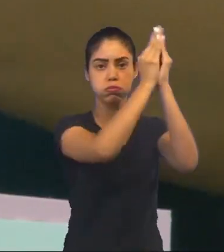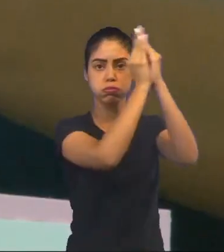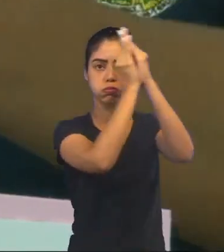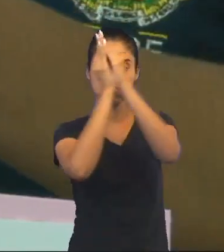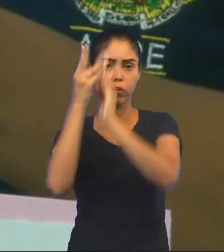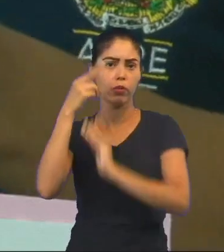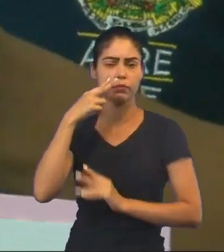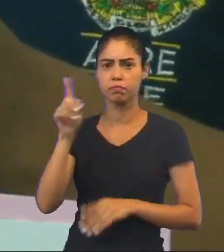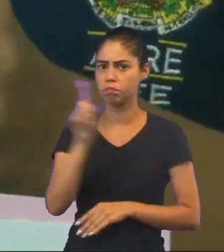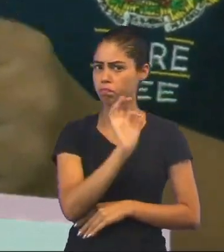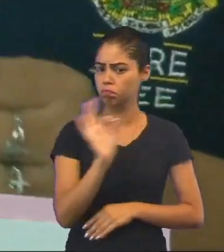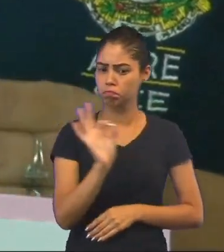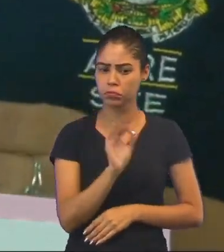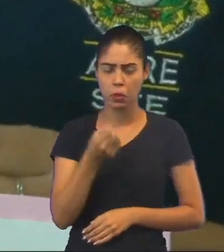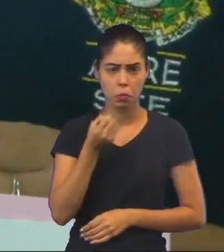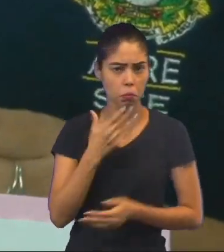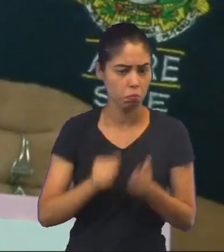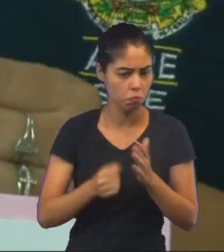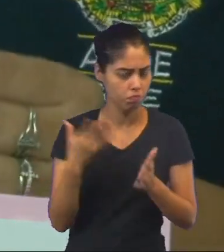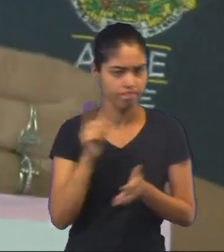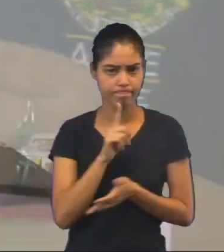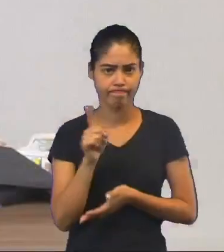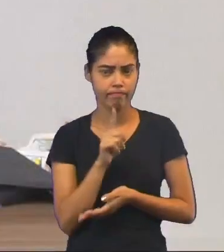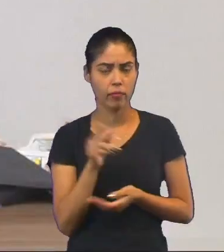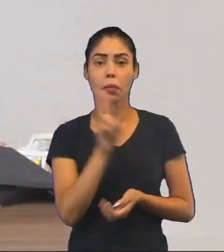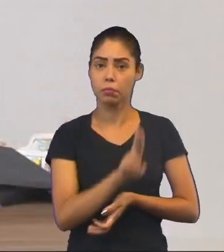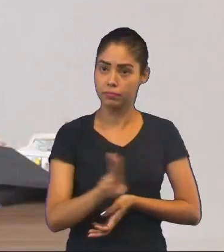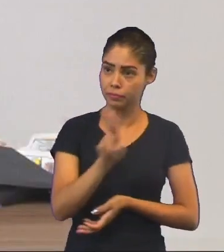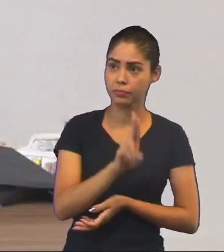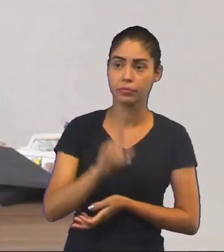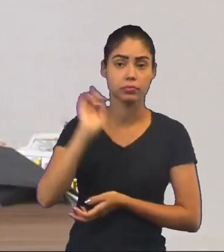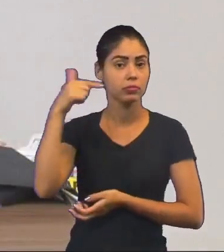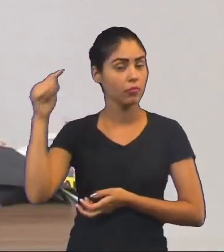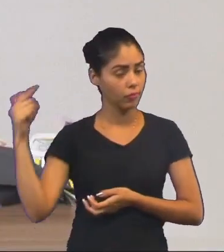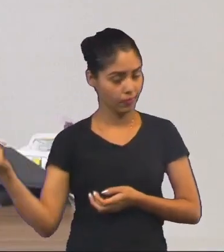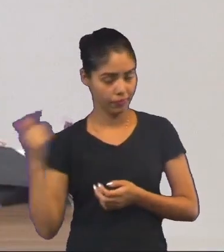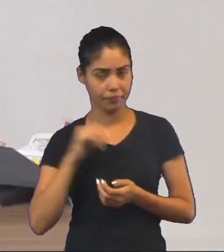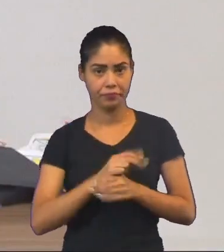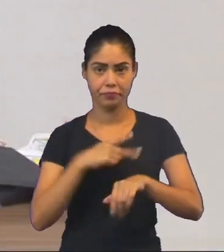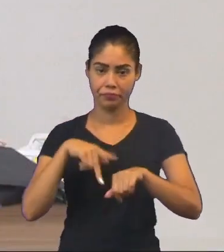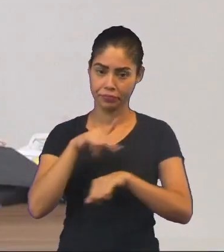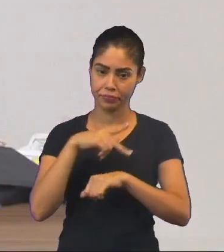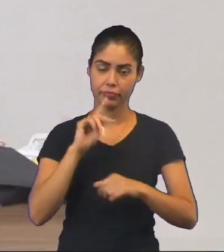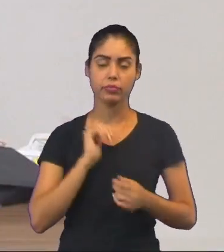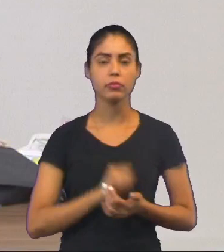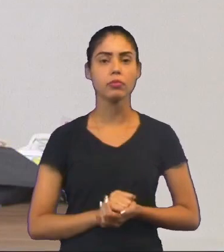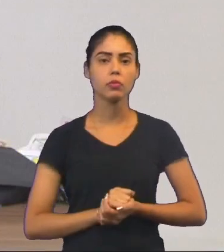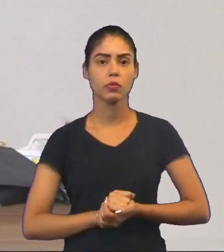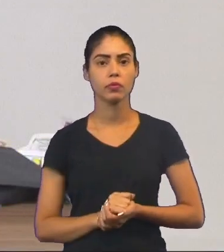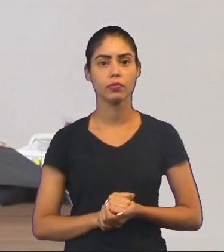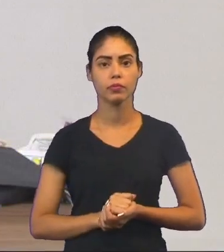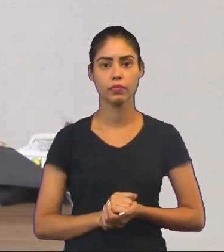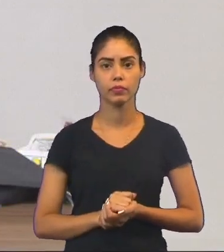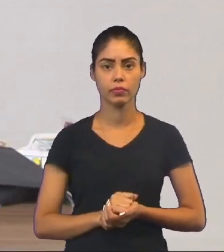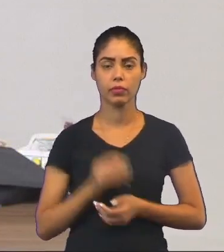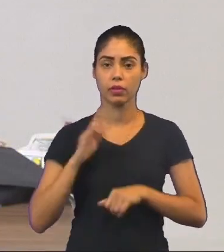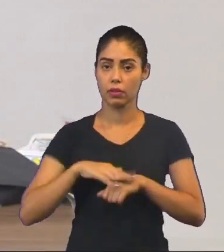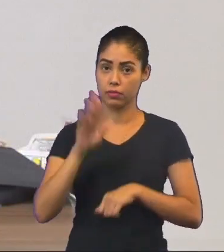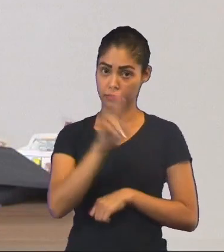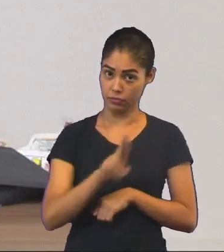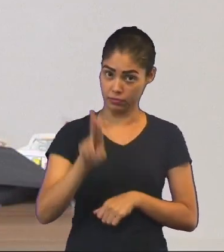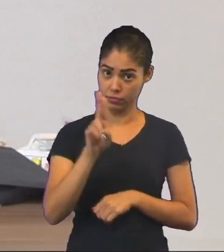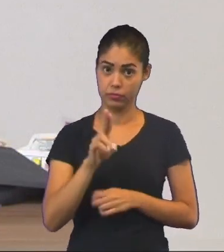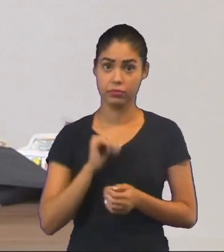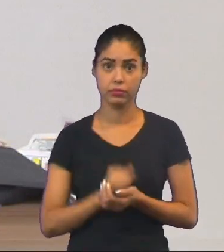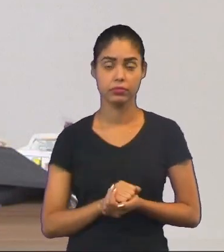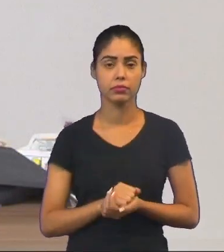é muito visto o balão. Ele é mais utilizado em outros países, em outros estados, e quem mais utiliza